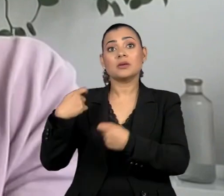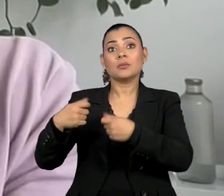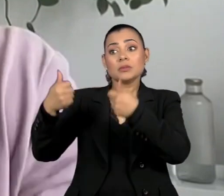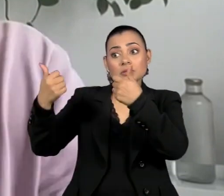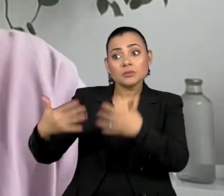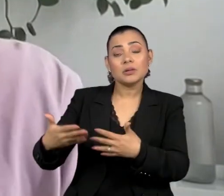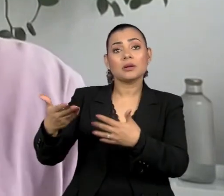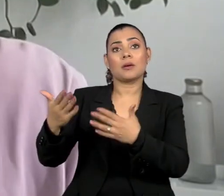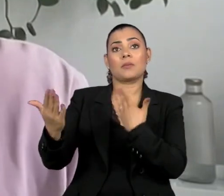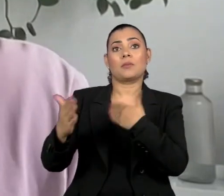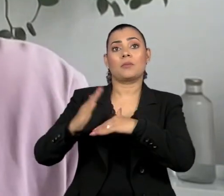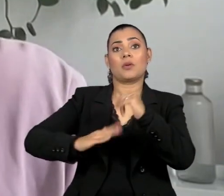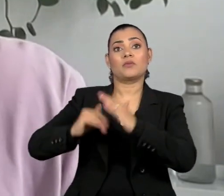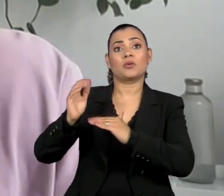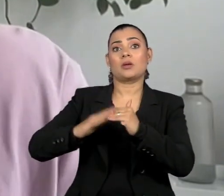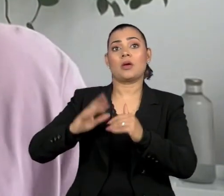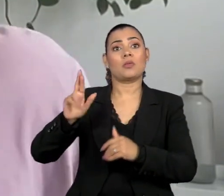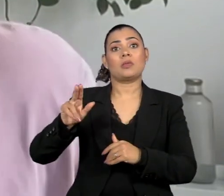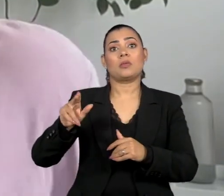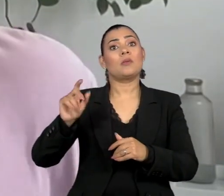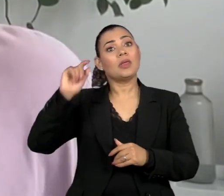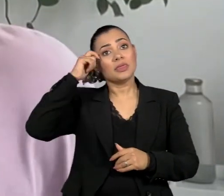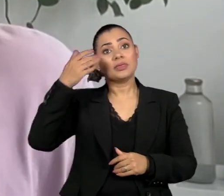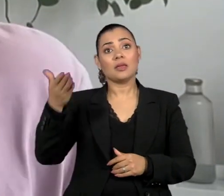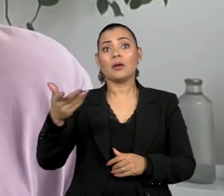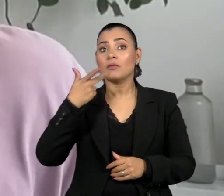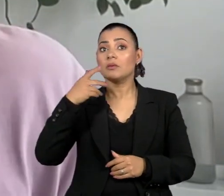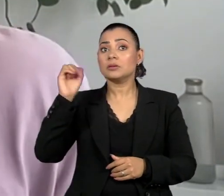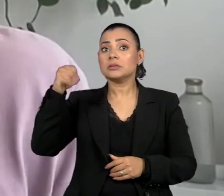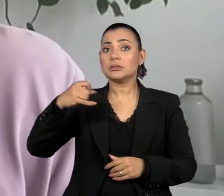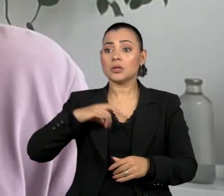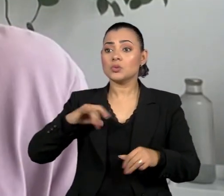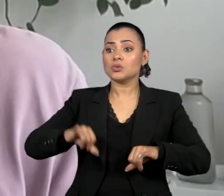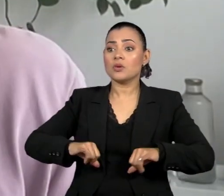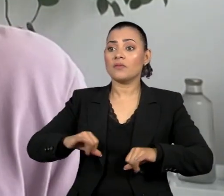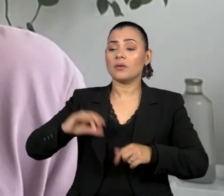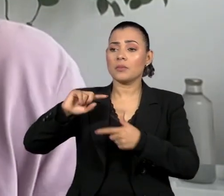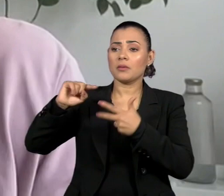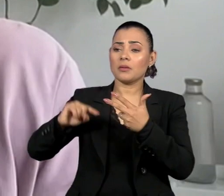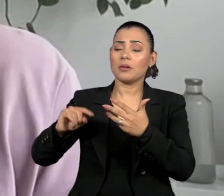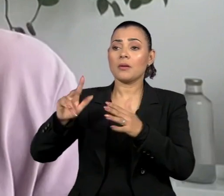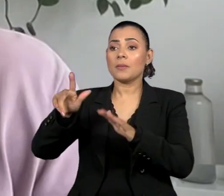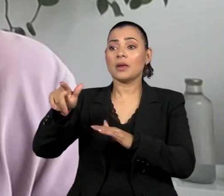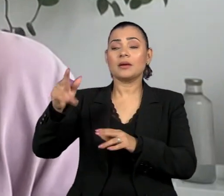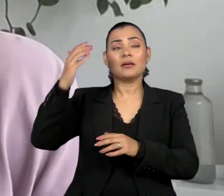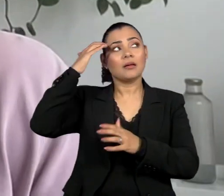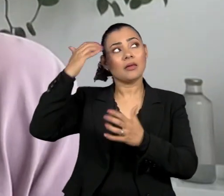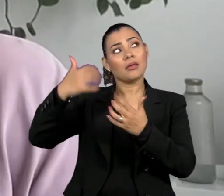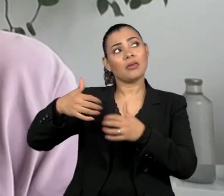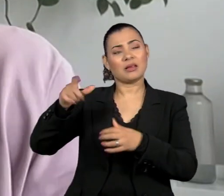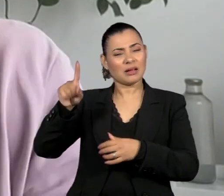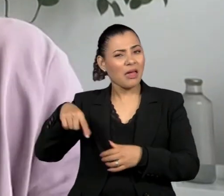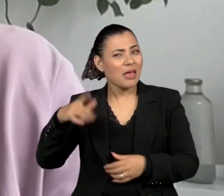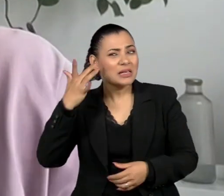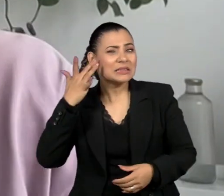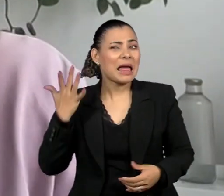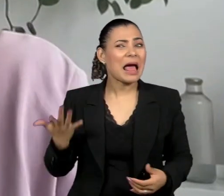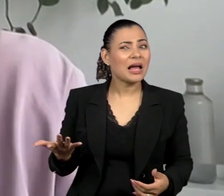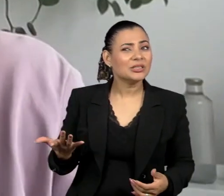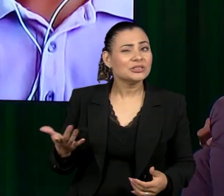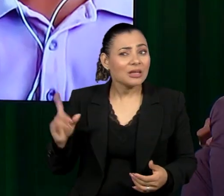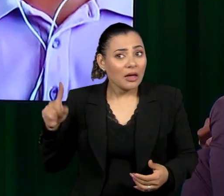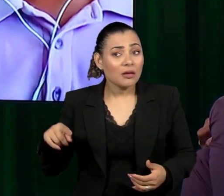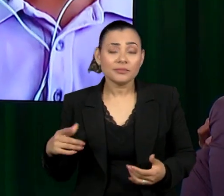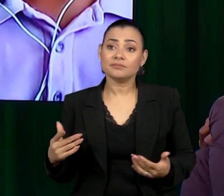validar com um profissional que não era negro que eu tinha realmente sofrido racismo para, a partir daí, ele pensar em como a gente poderia